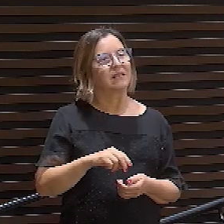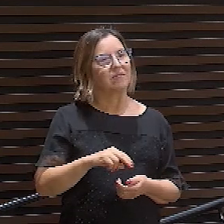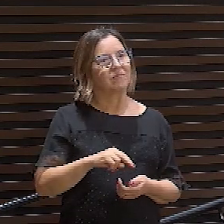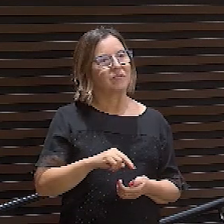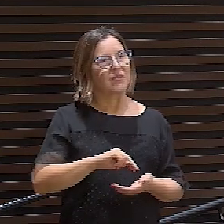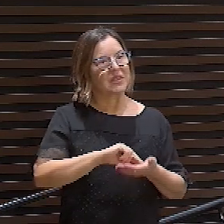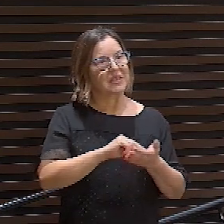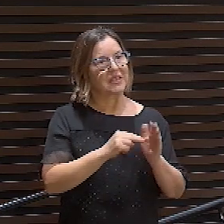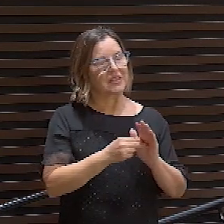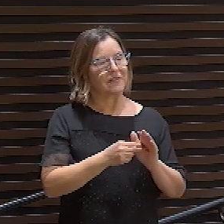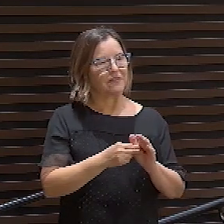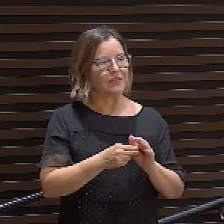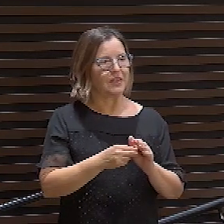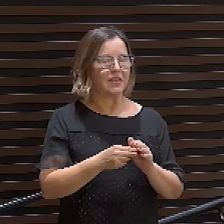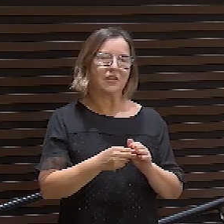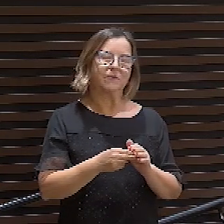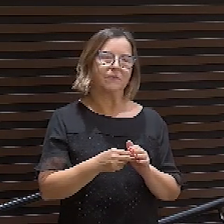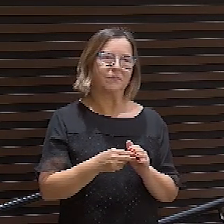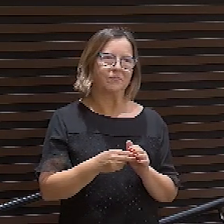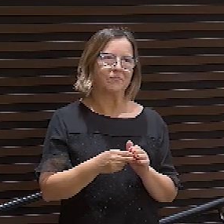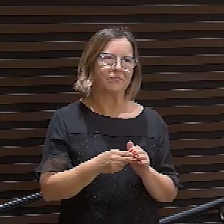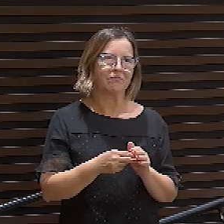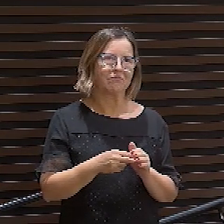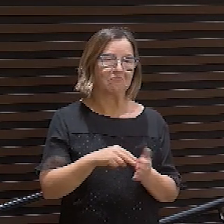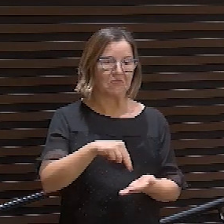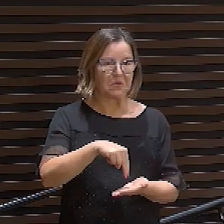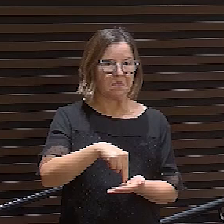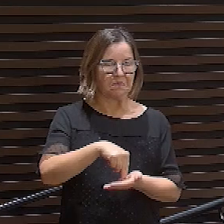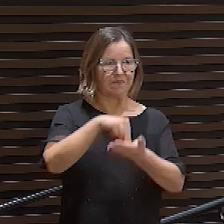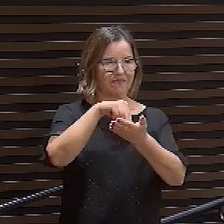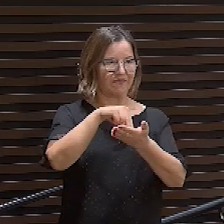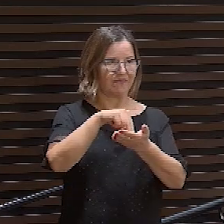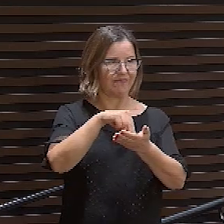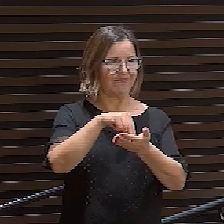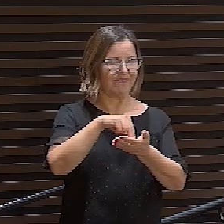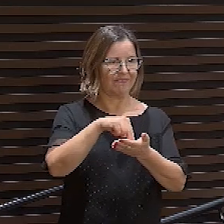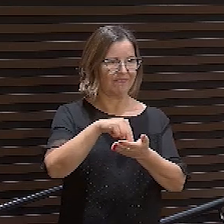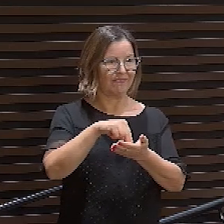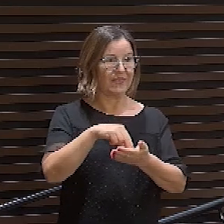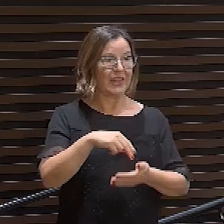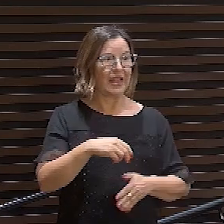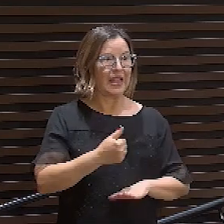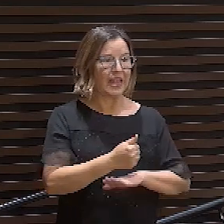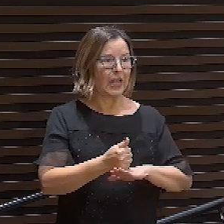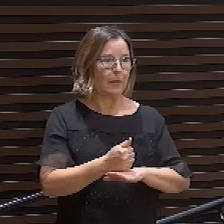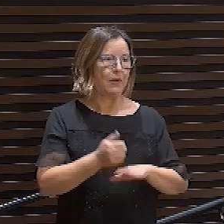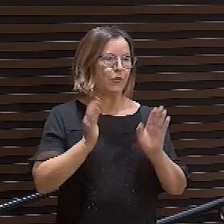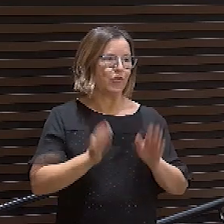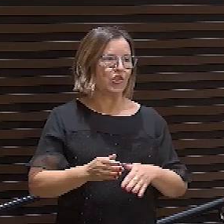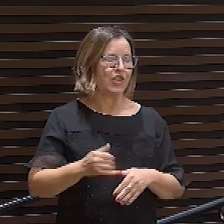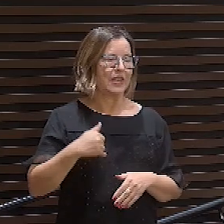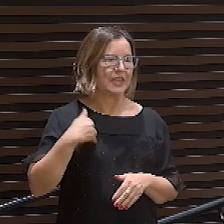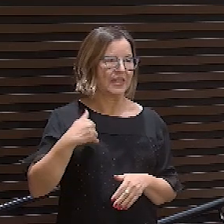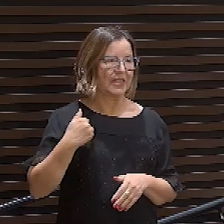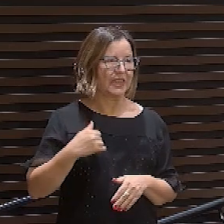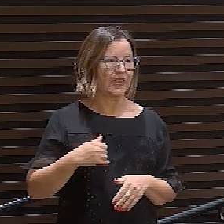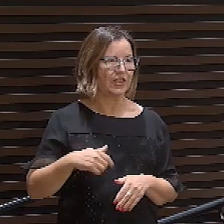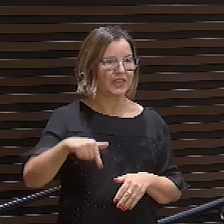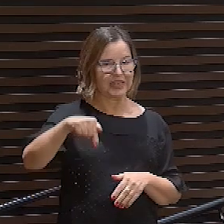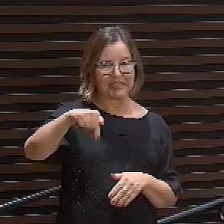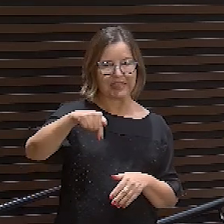É o altar da promessa quando Abrão tinha 75 anos, que ele